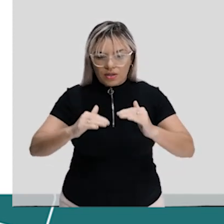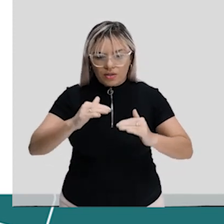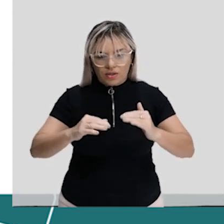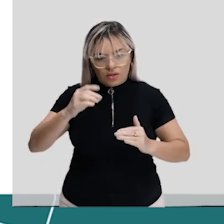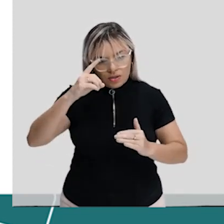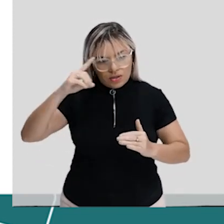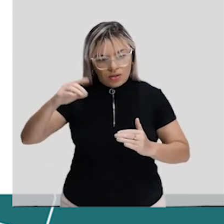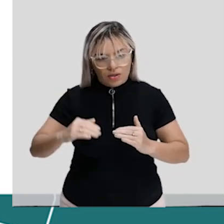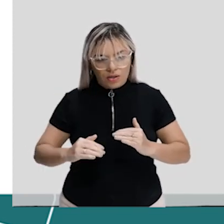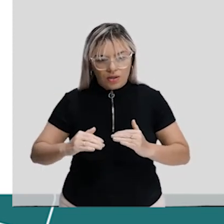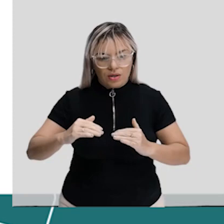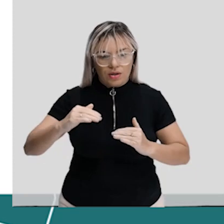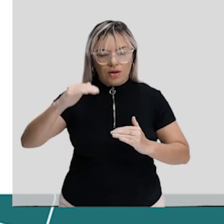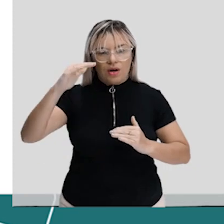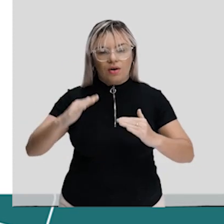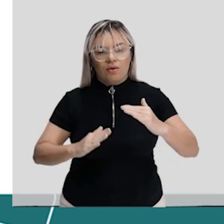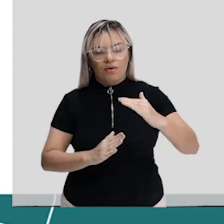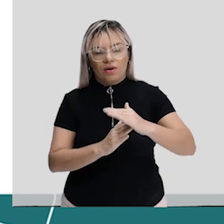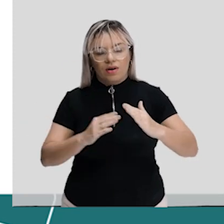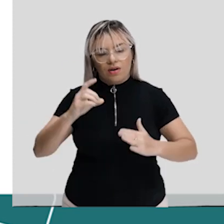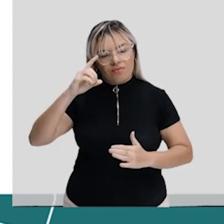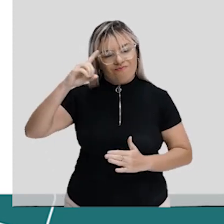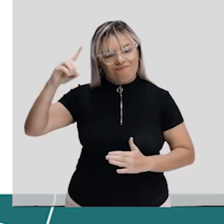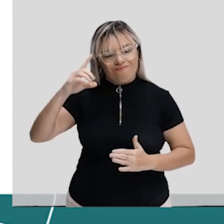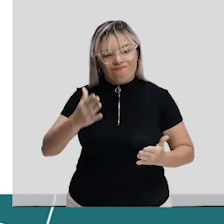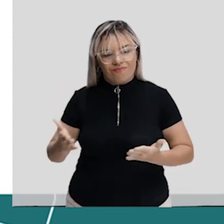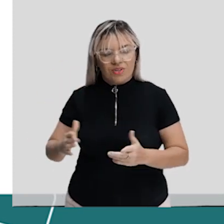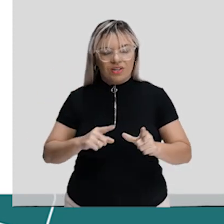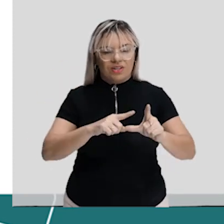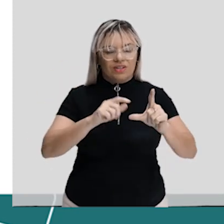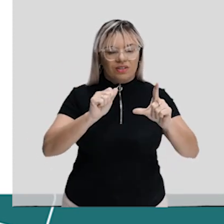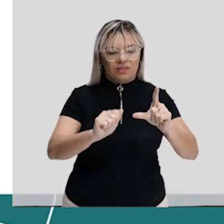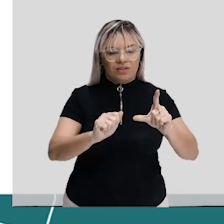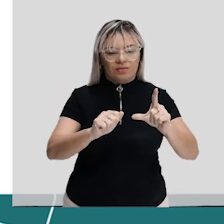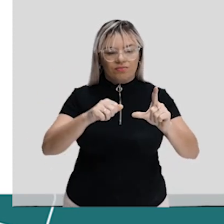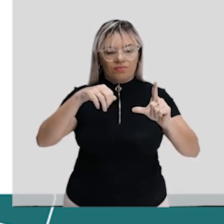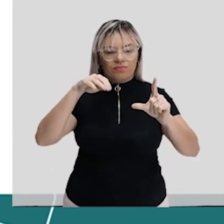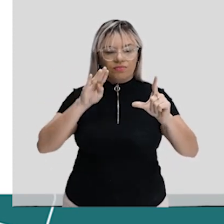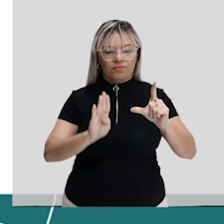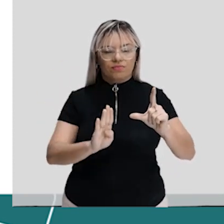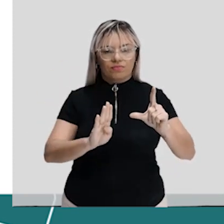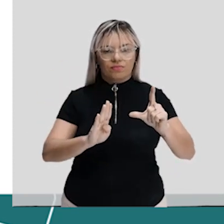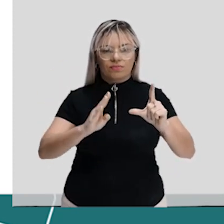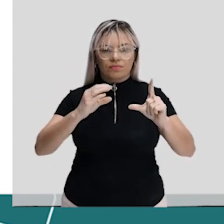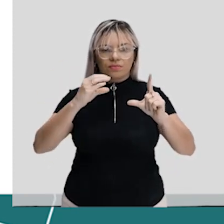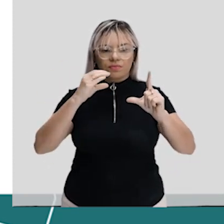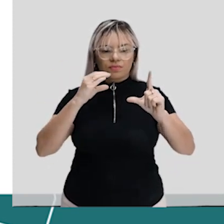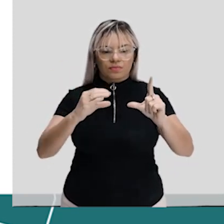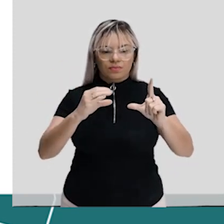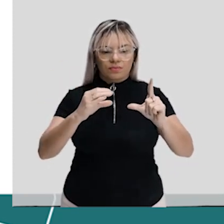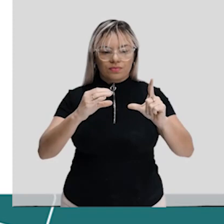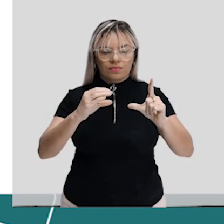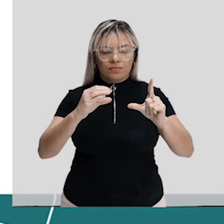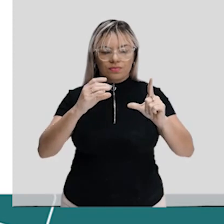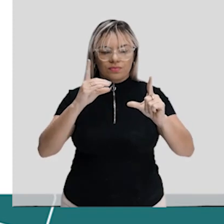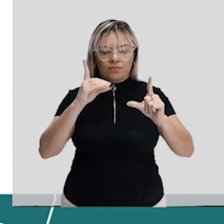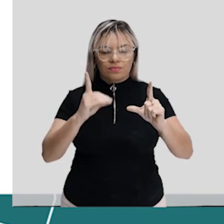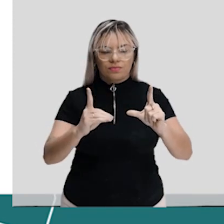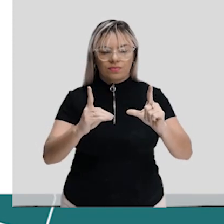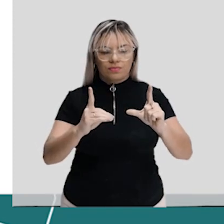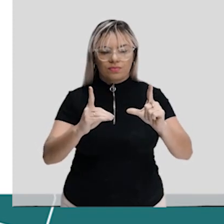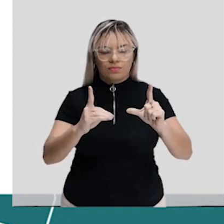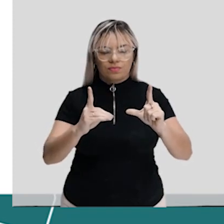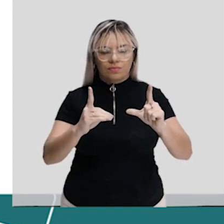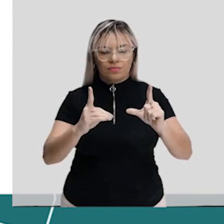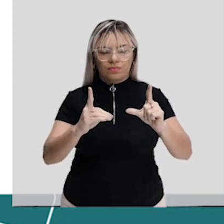diariamente em letra A 150%, letra B 250%, letra C 275%, letra